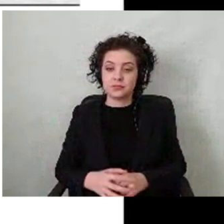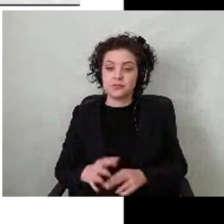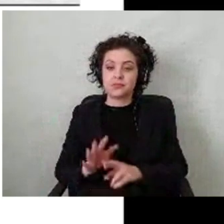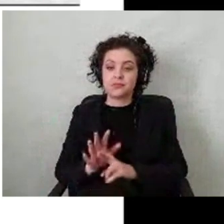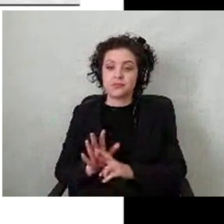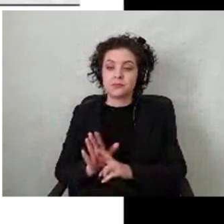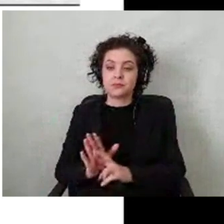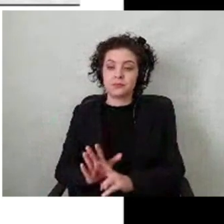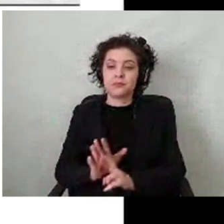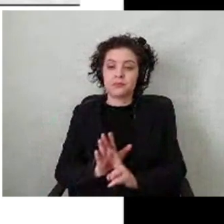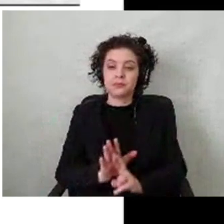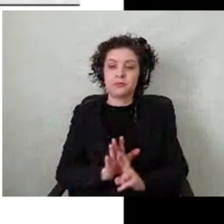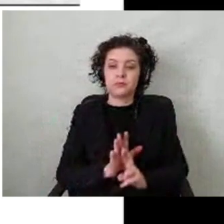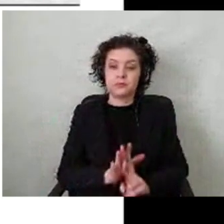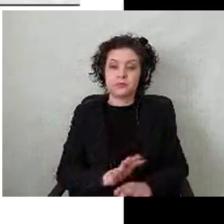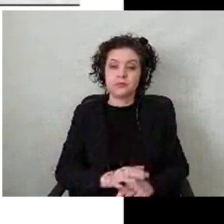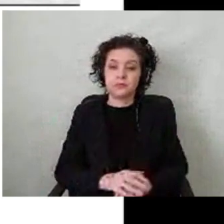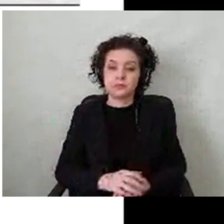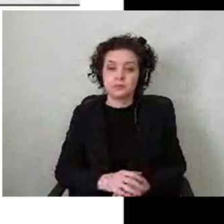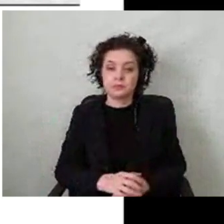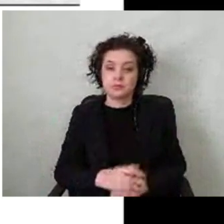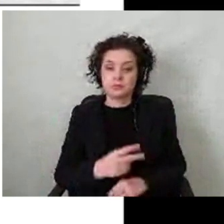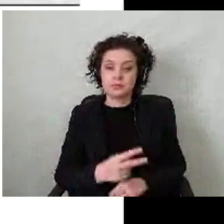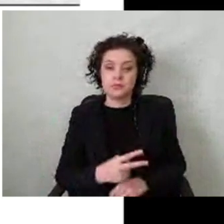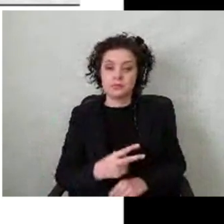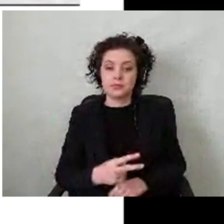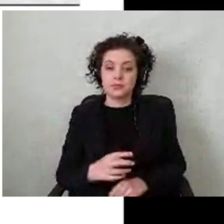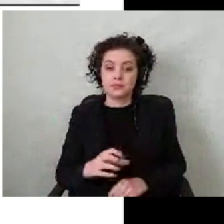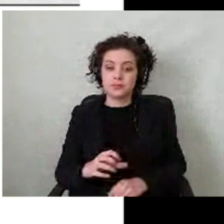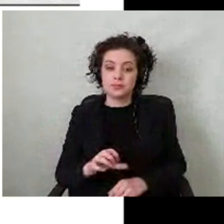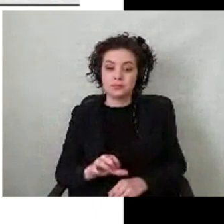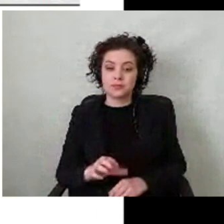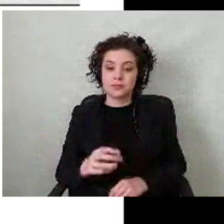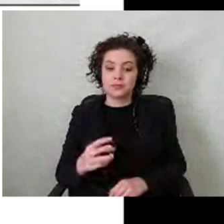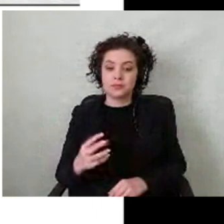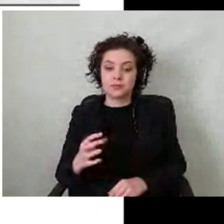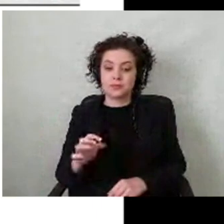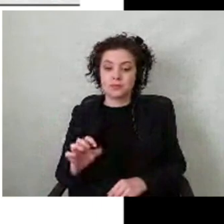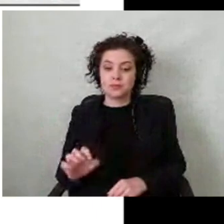né? O 229E, ele